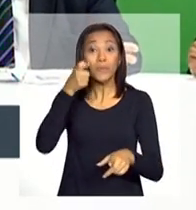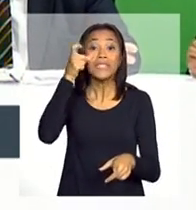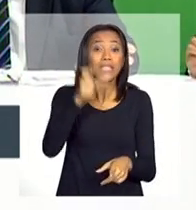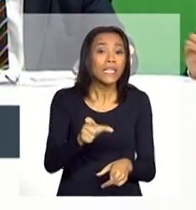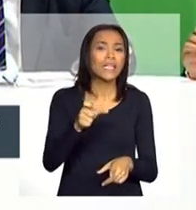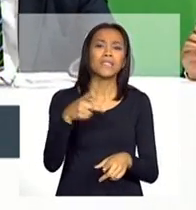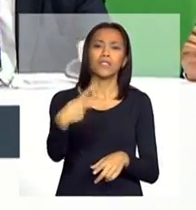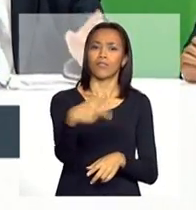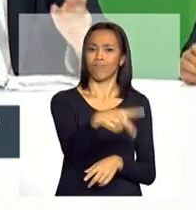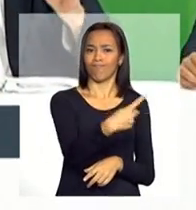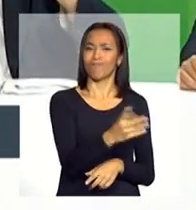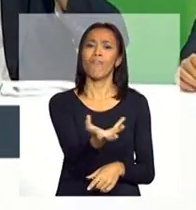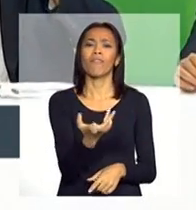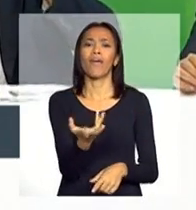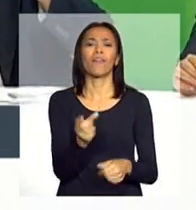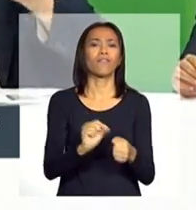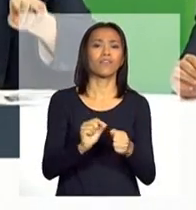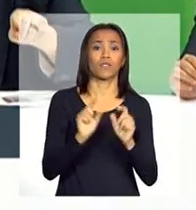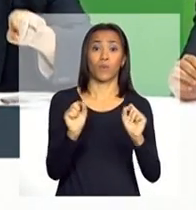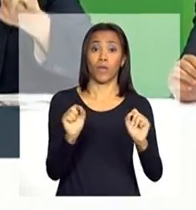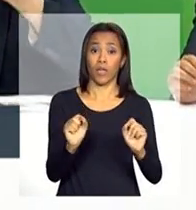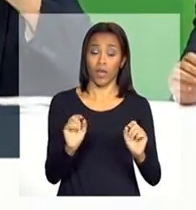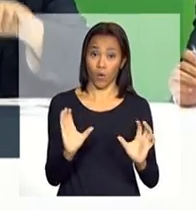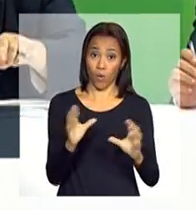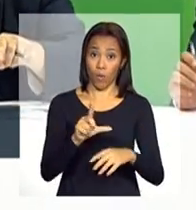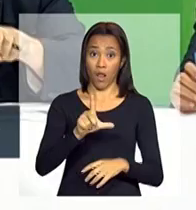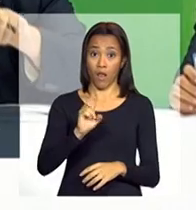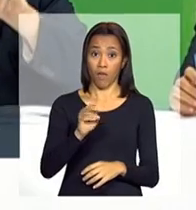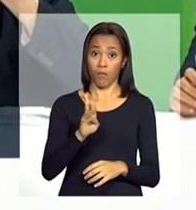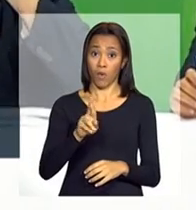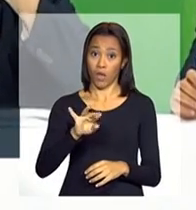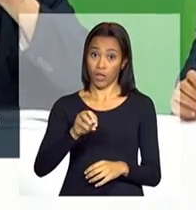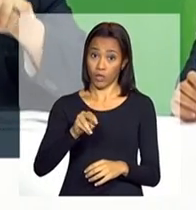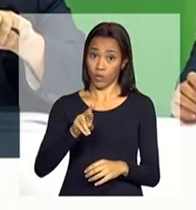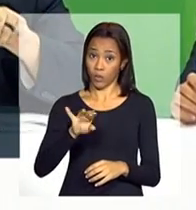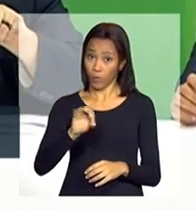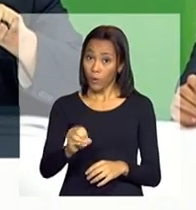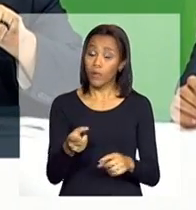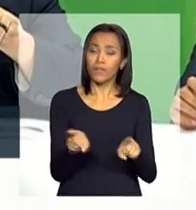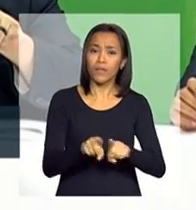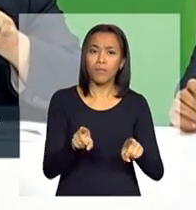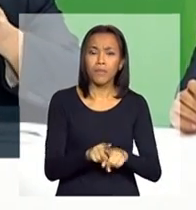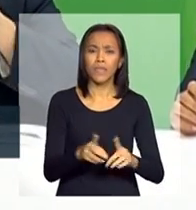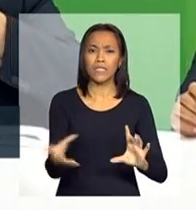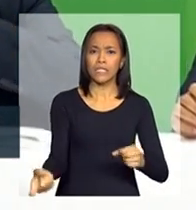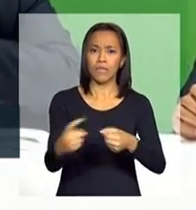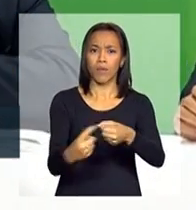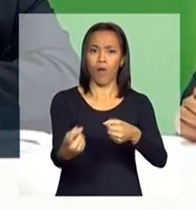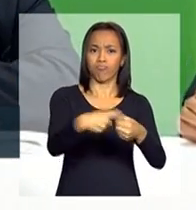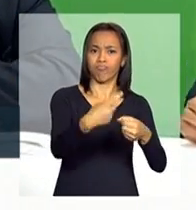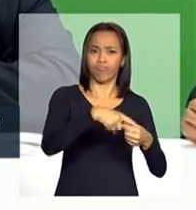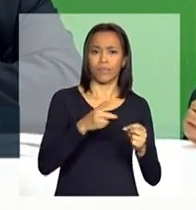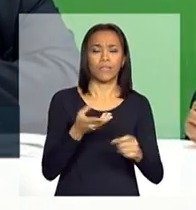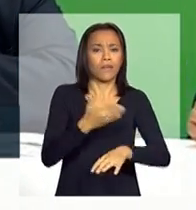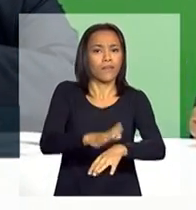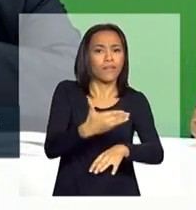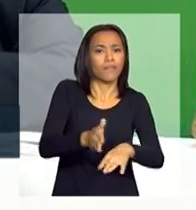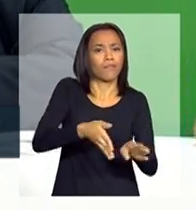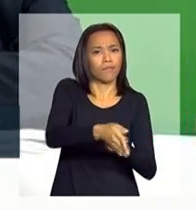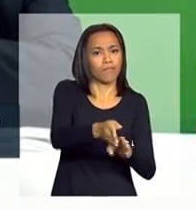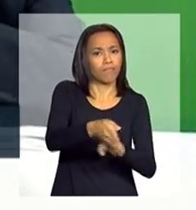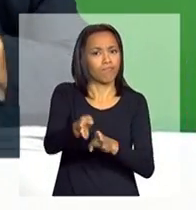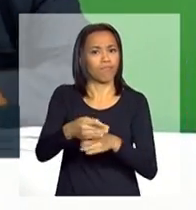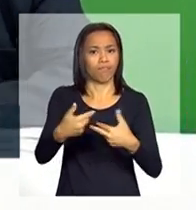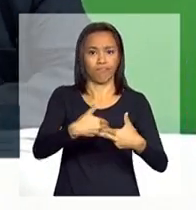as empresas querem fazer com os laboratórios uma rede de Laboratórios e uma rede de capacitações tanto nos institutos do